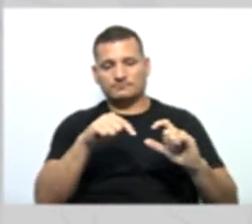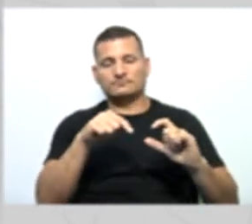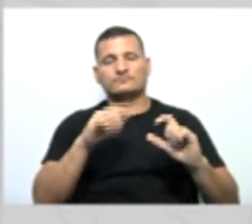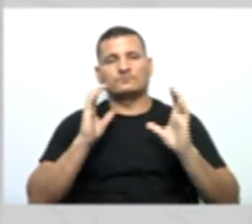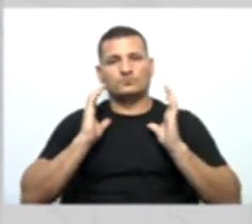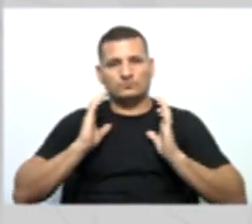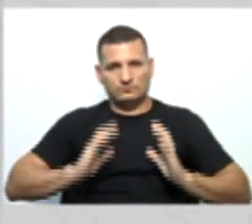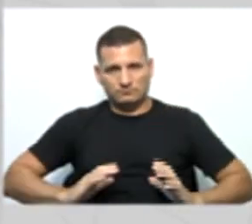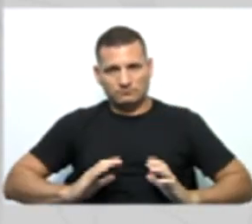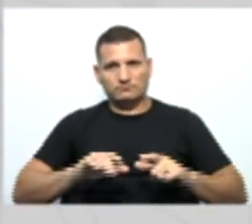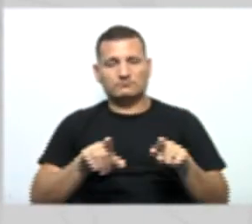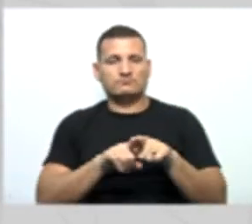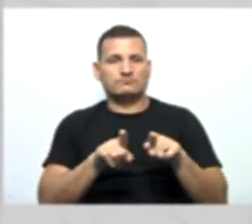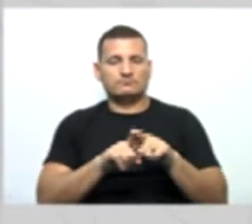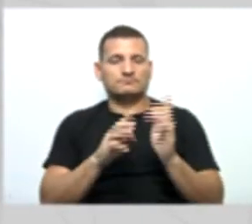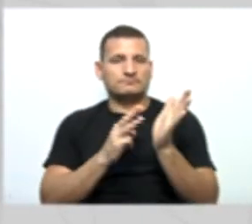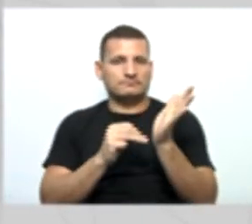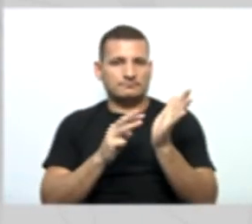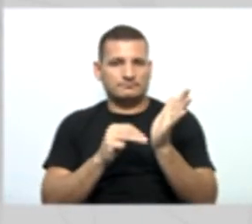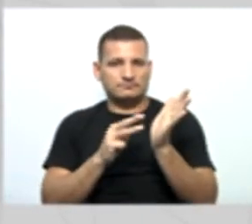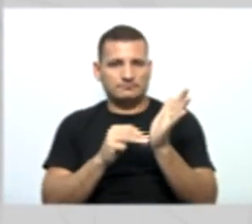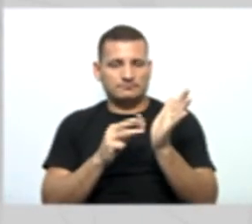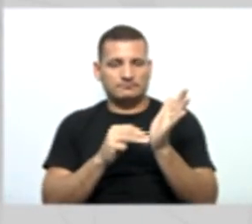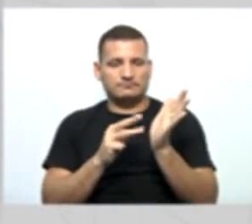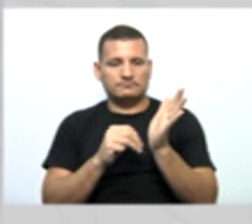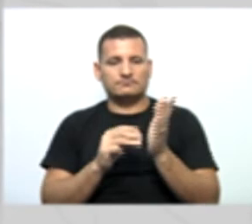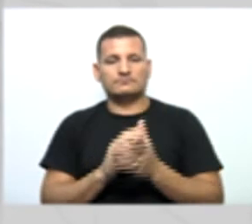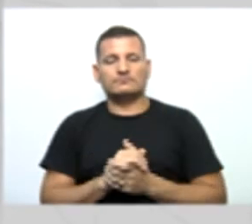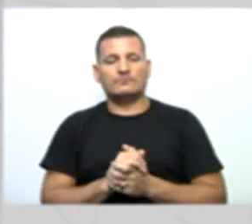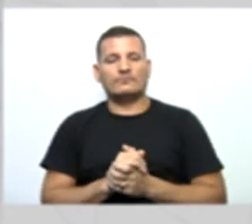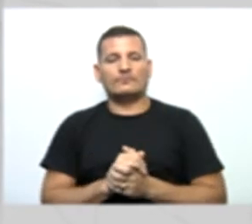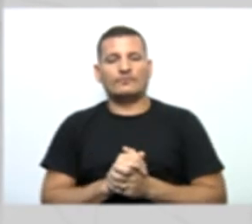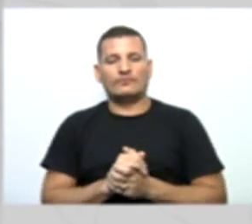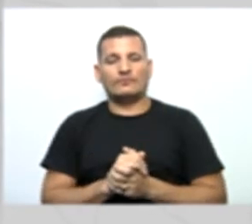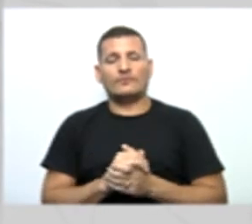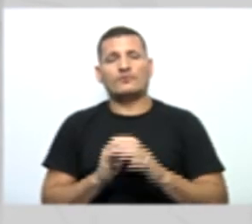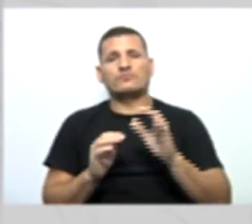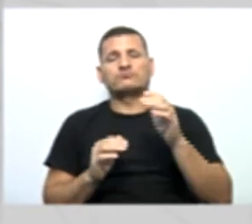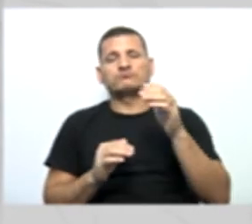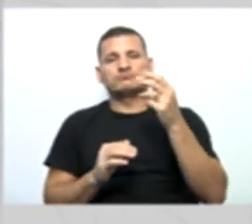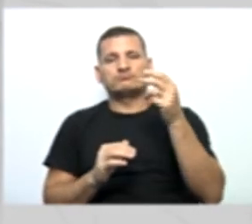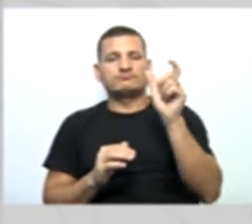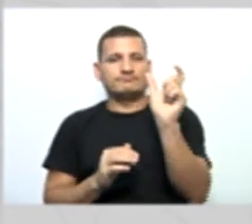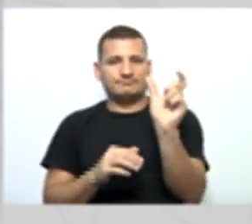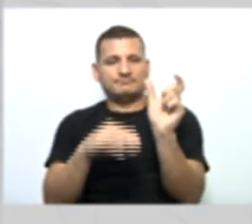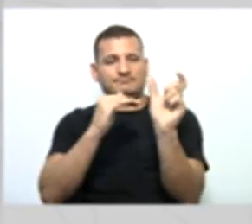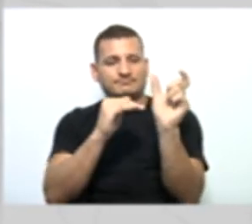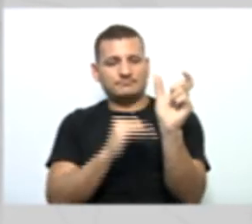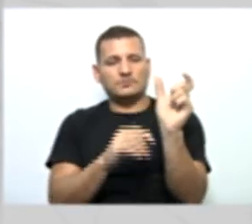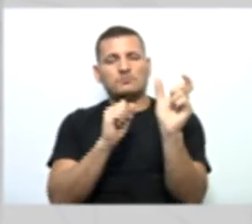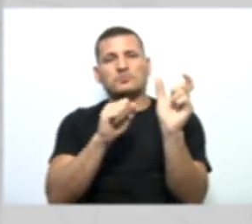nossos comportamentos da classe cachorro, certo? Nós poderíamos originar diversos objetos